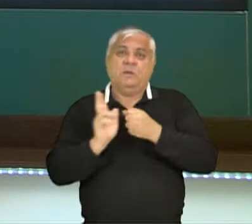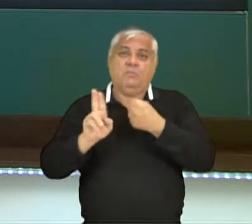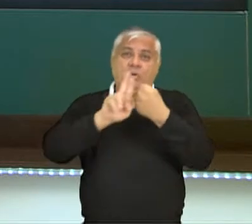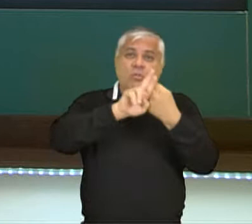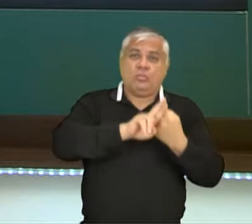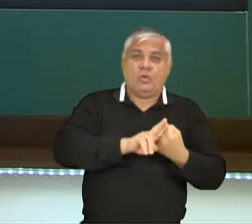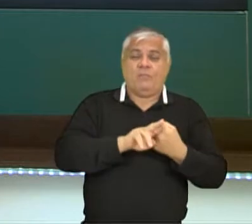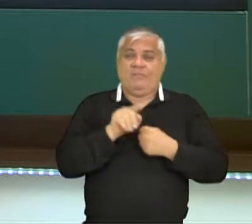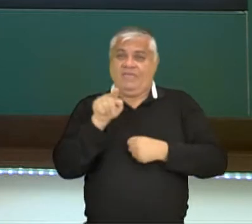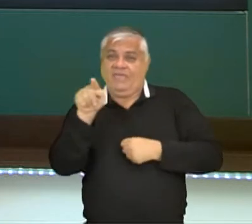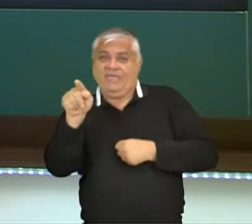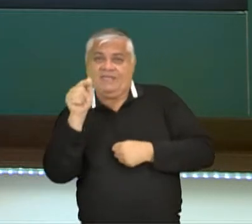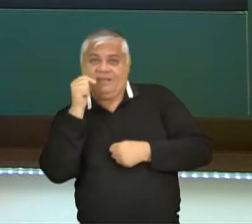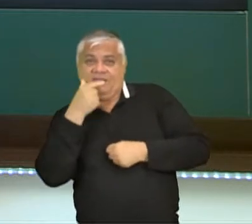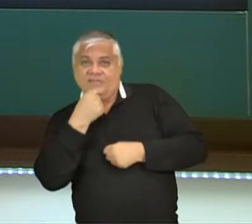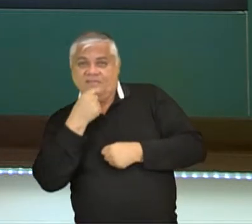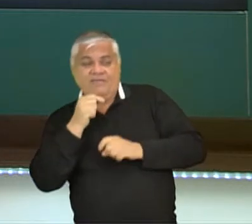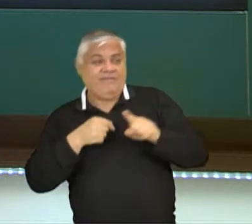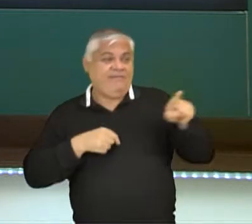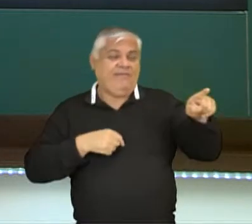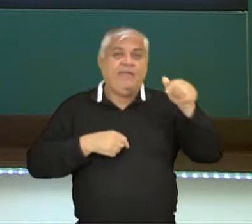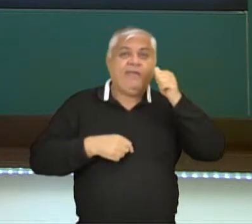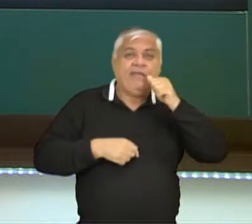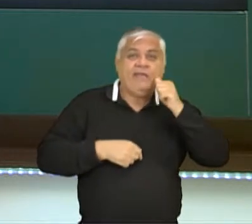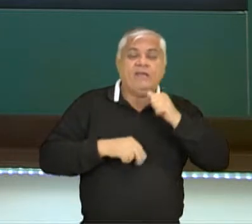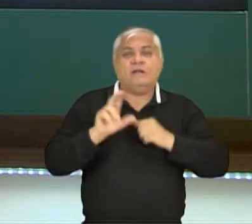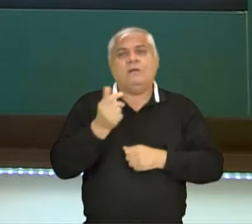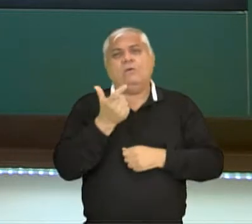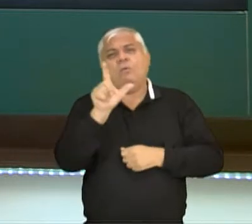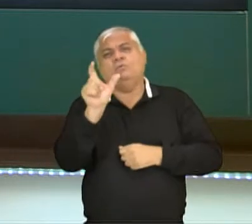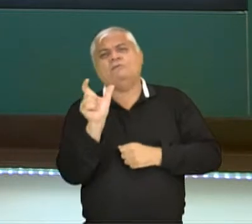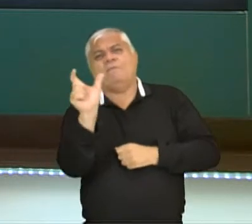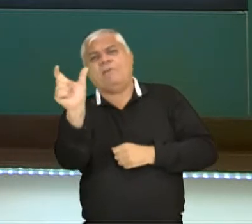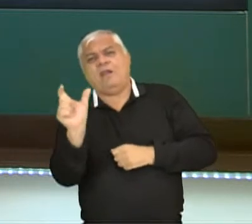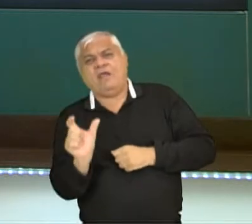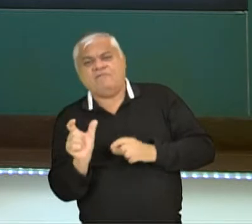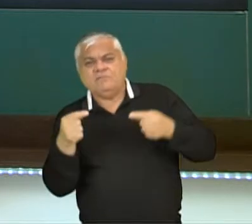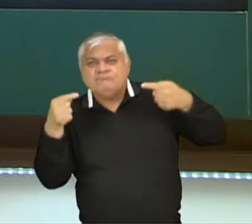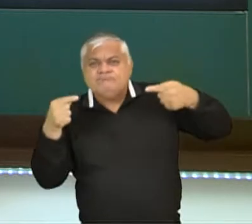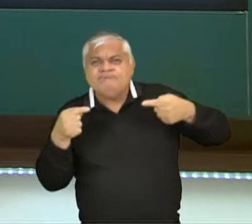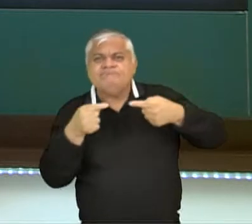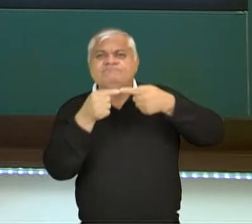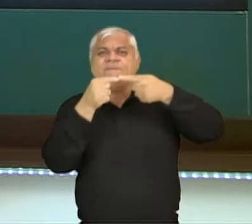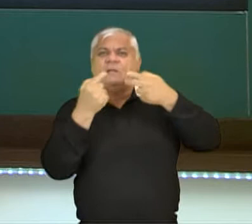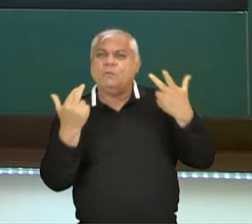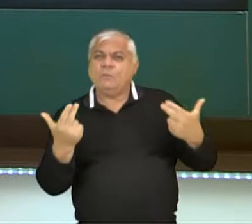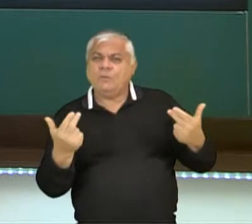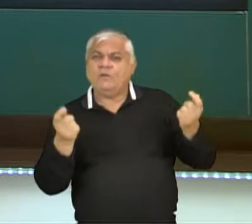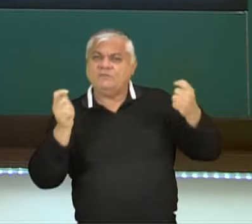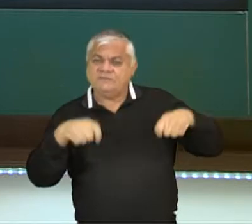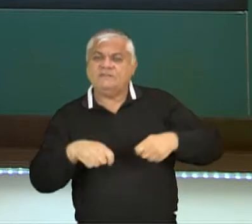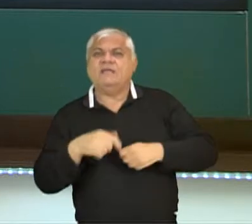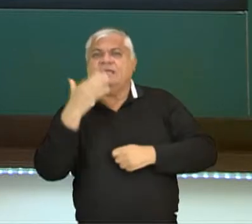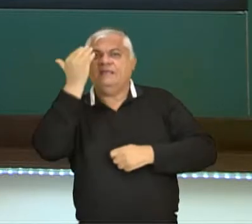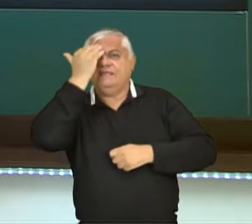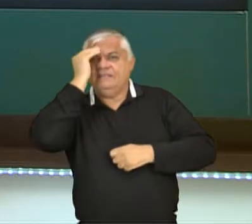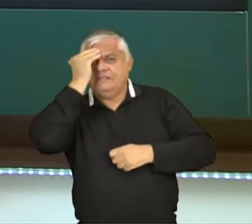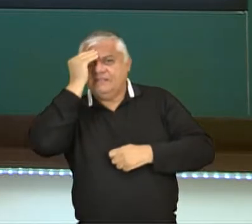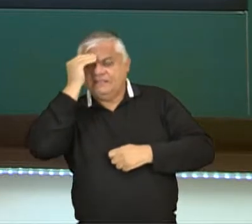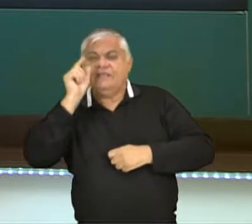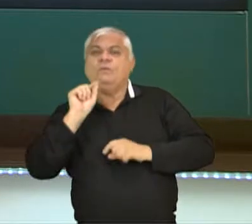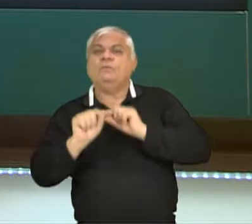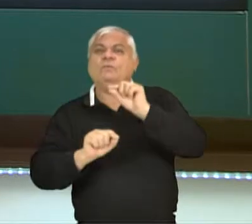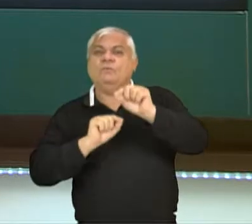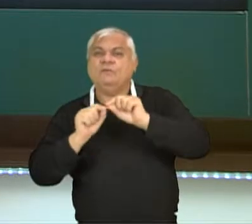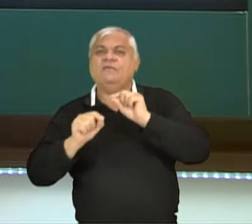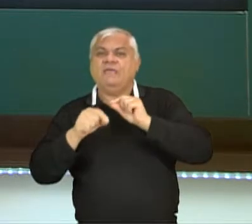ele, ela, pode ser ali uma outra palavra que dê o mesmo sentido e que faça com que o leitor entenda ao que